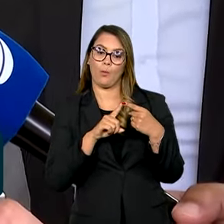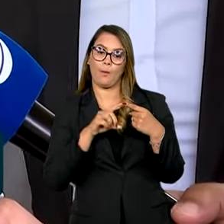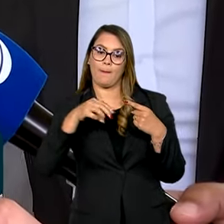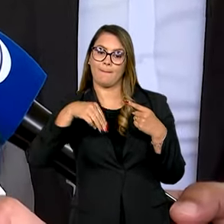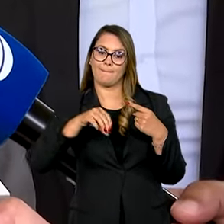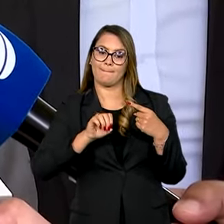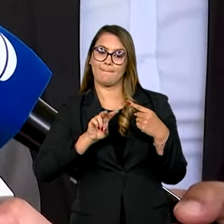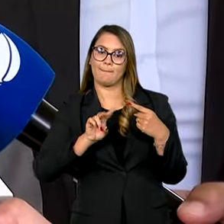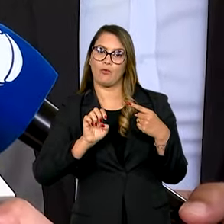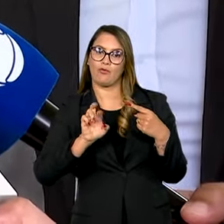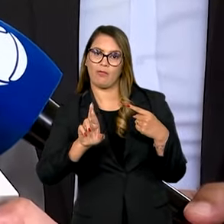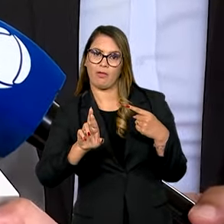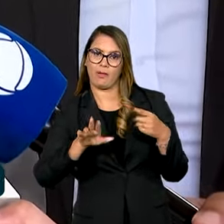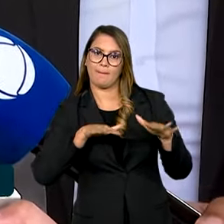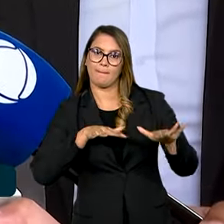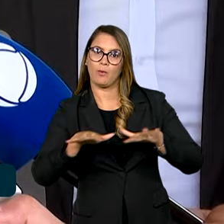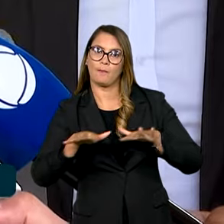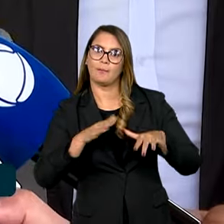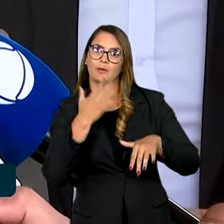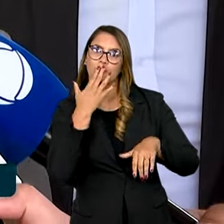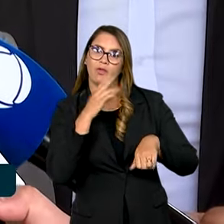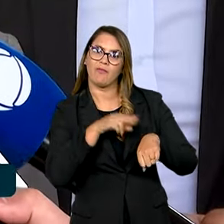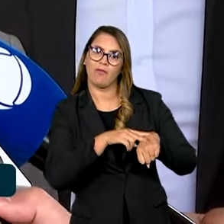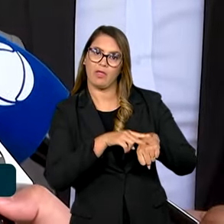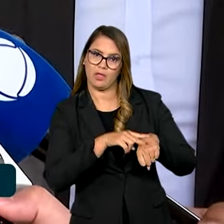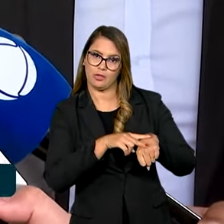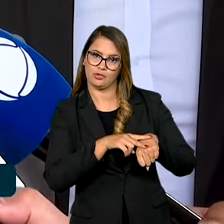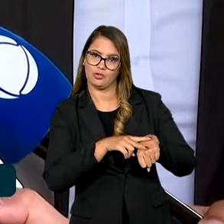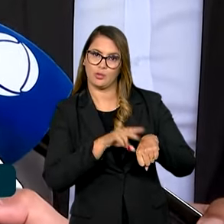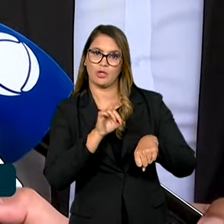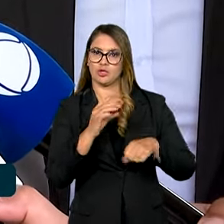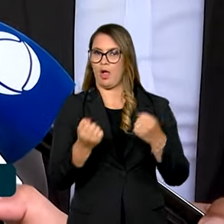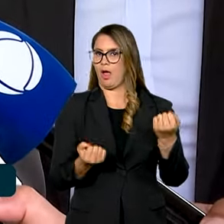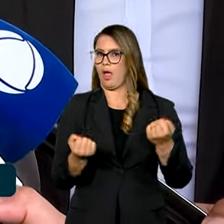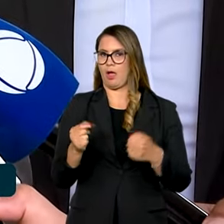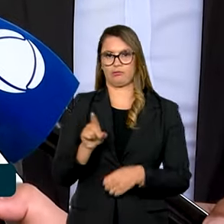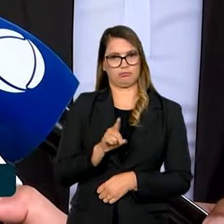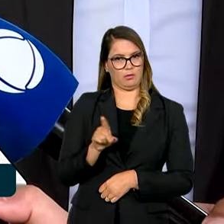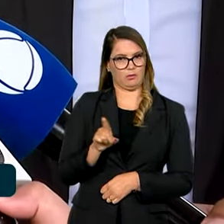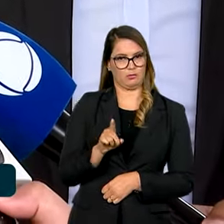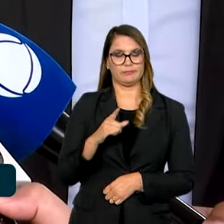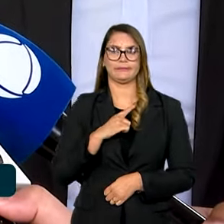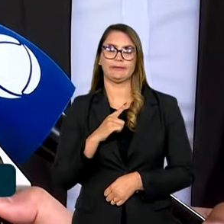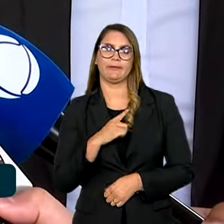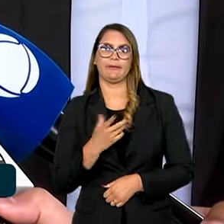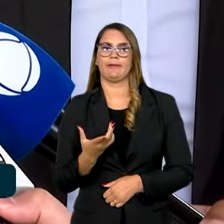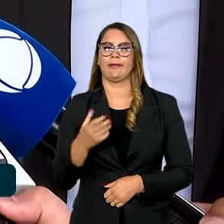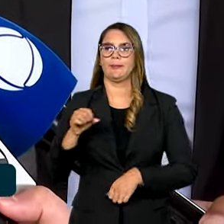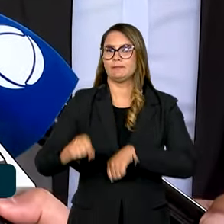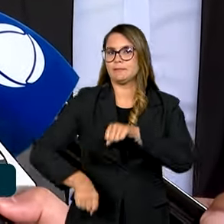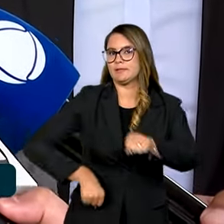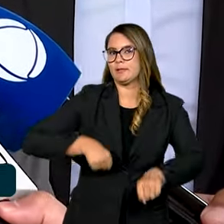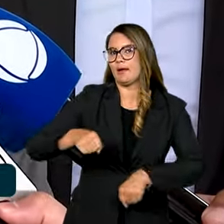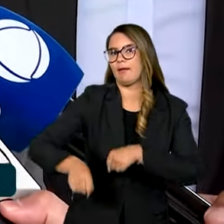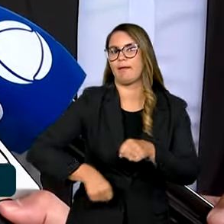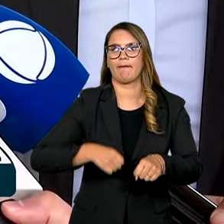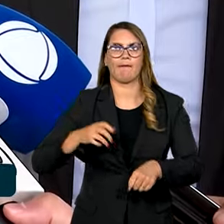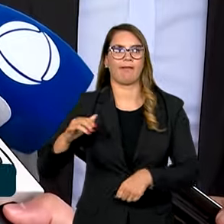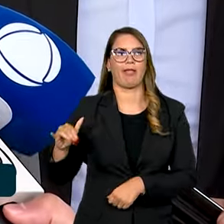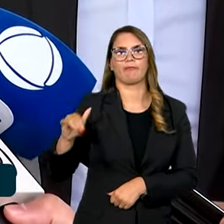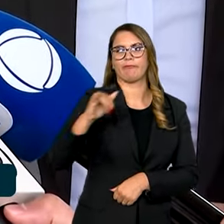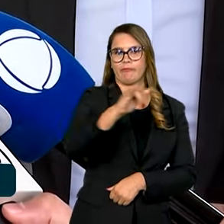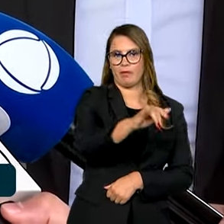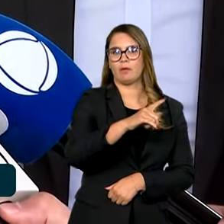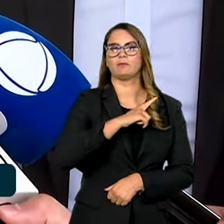ou mobilidade verde. Não é só automóvel, vai desde bicicleta até aviação.